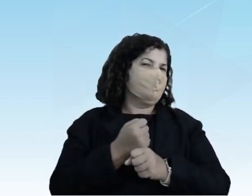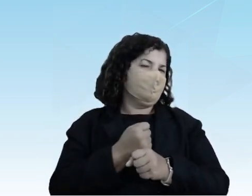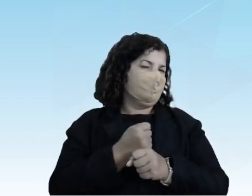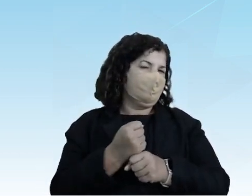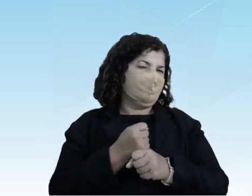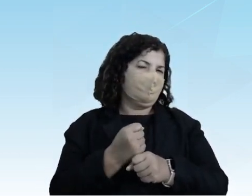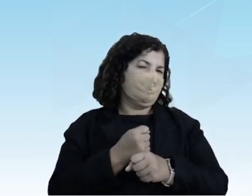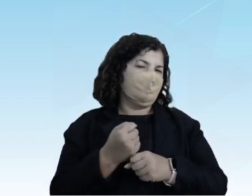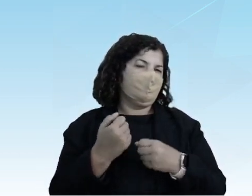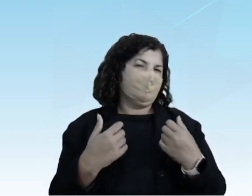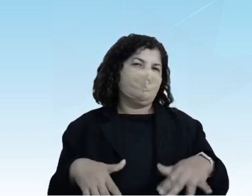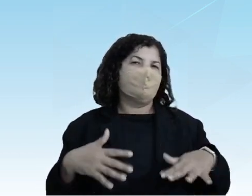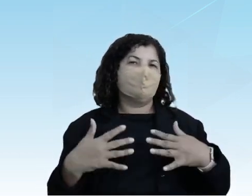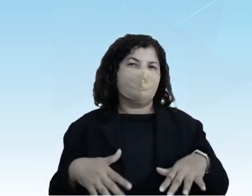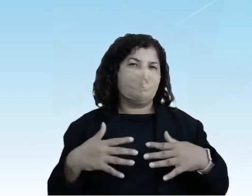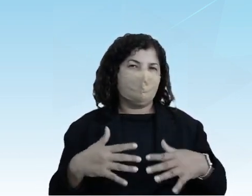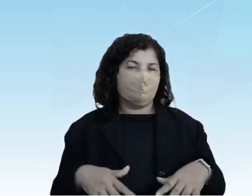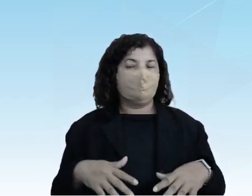vamos pegar